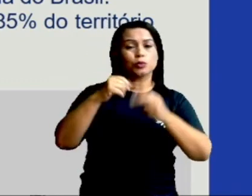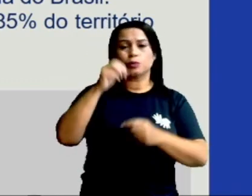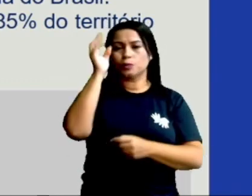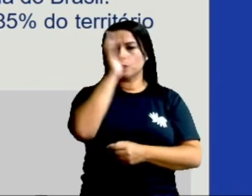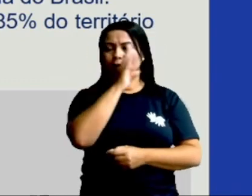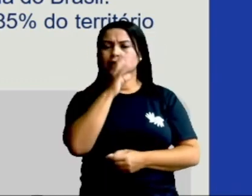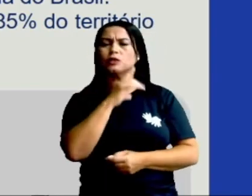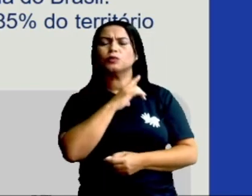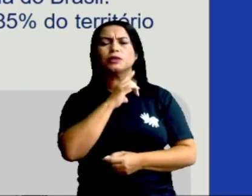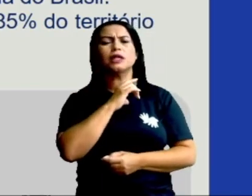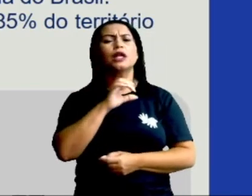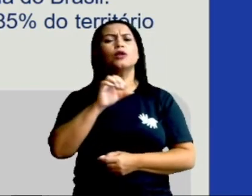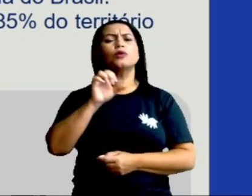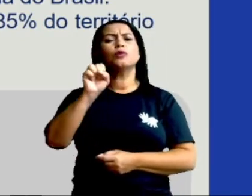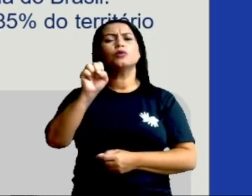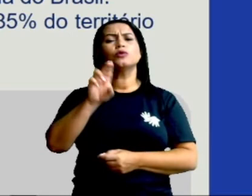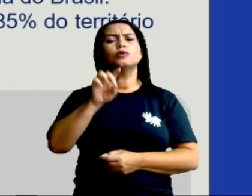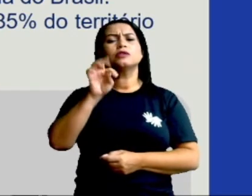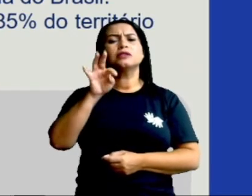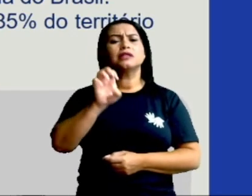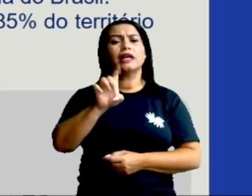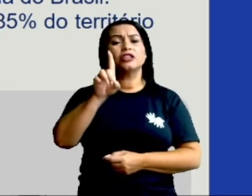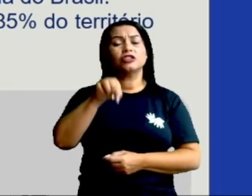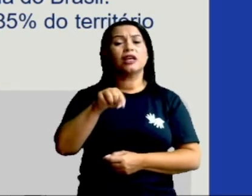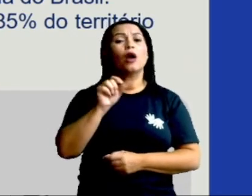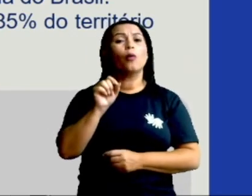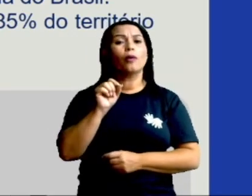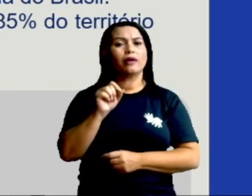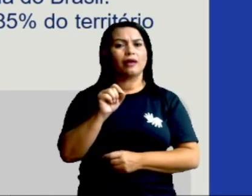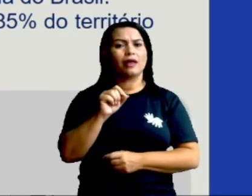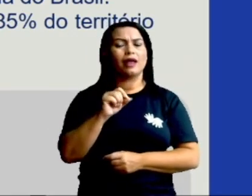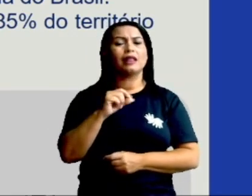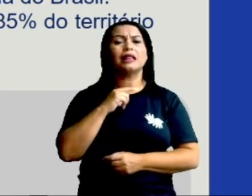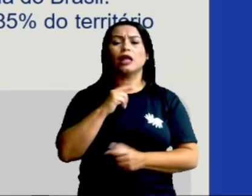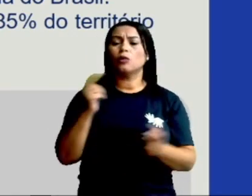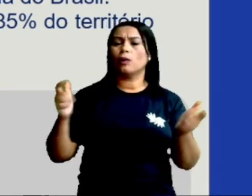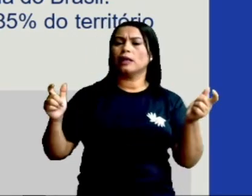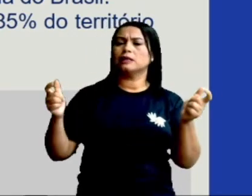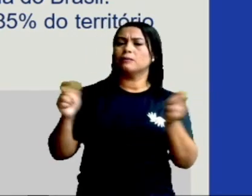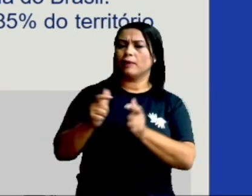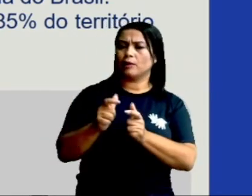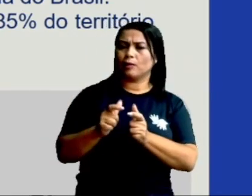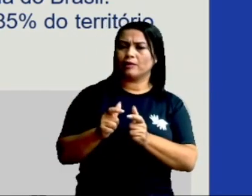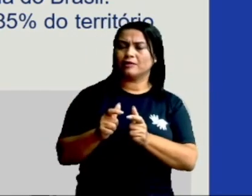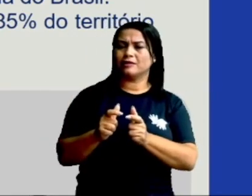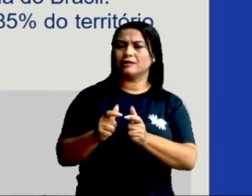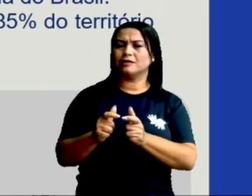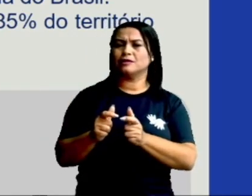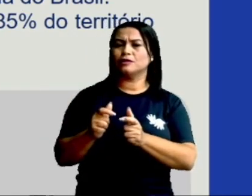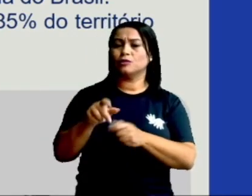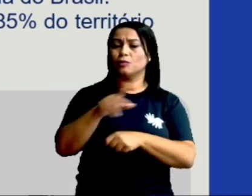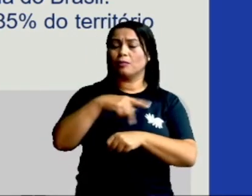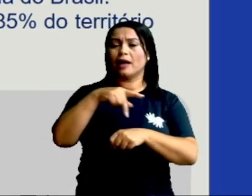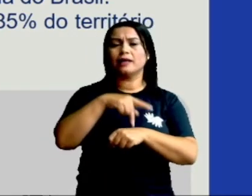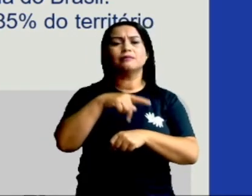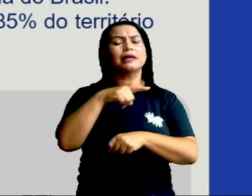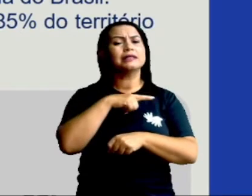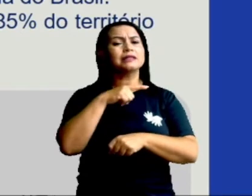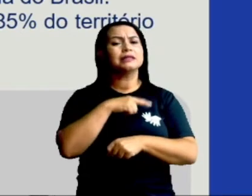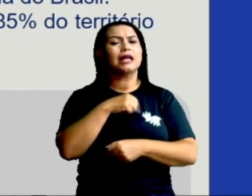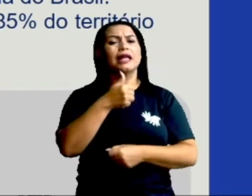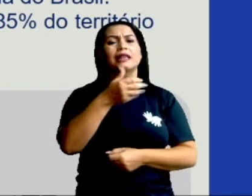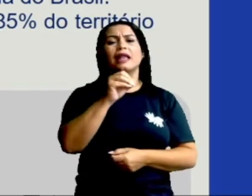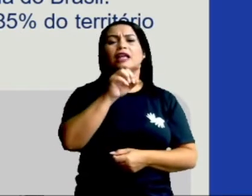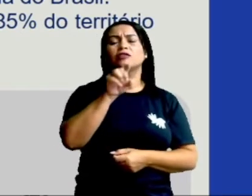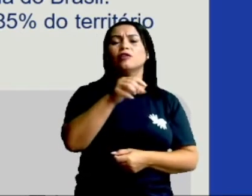a região sudeste é considerada uma das menores do país e ocupando